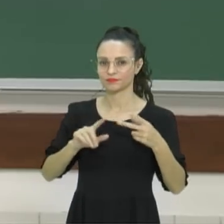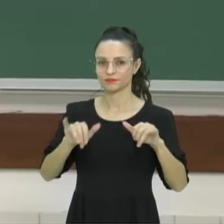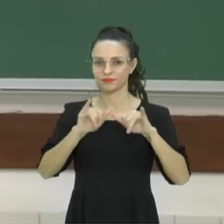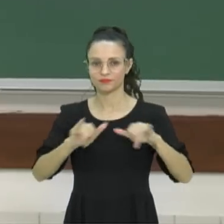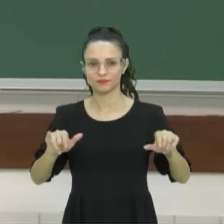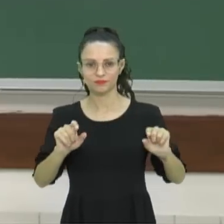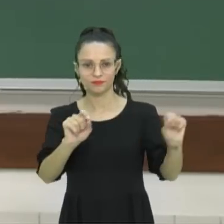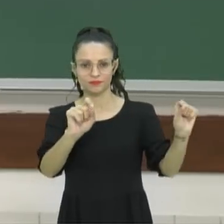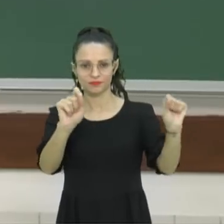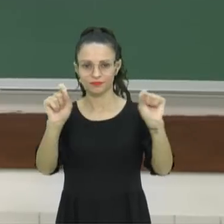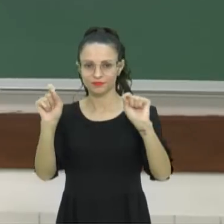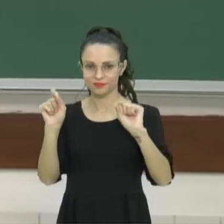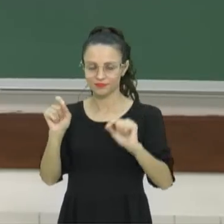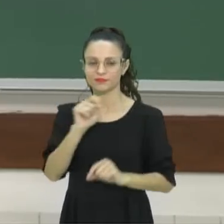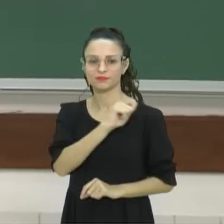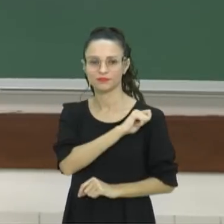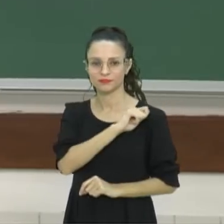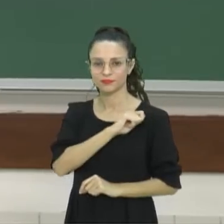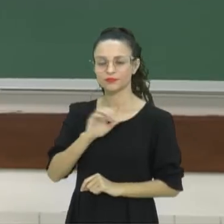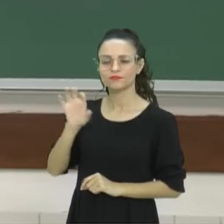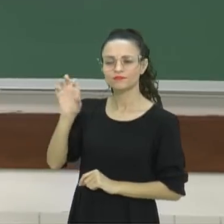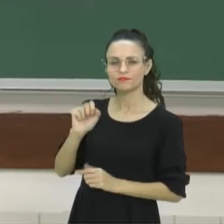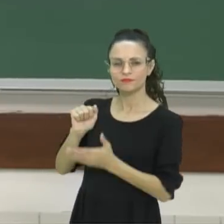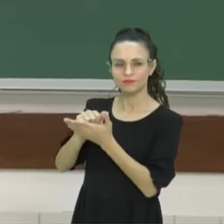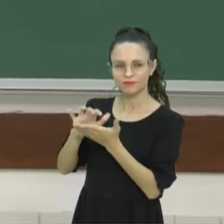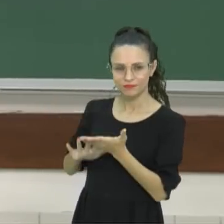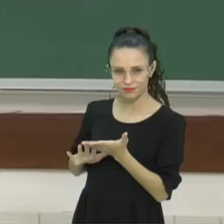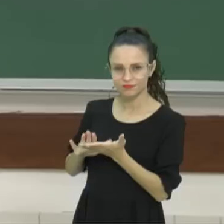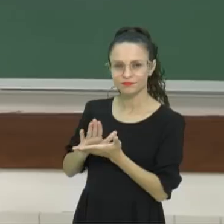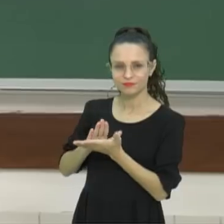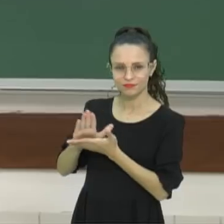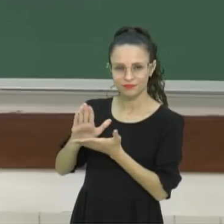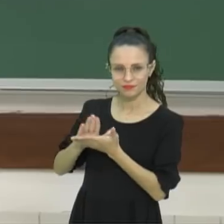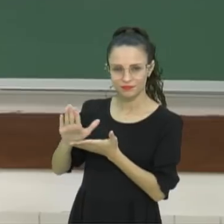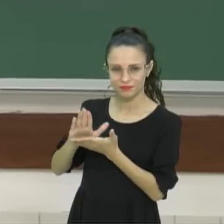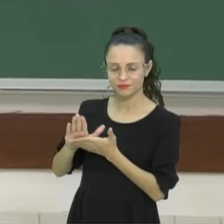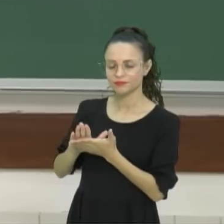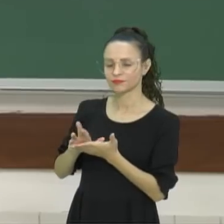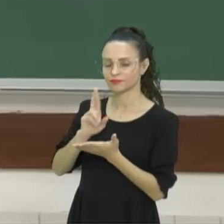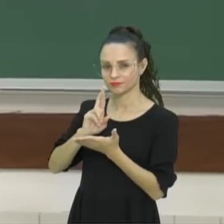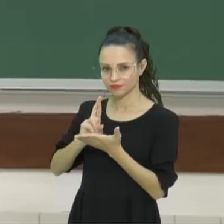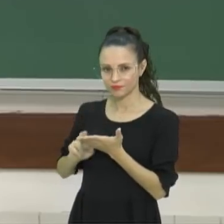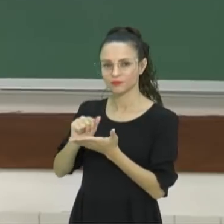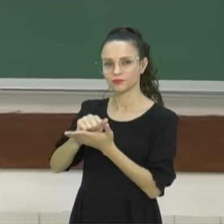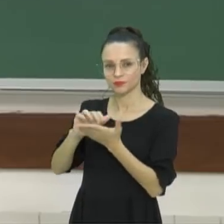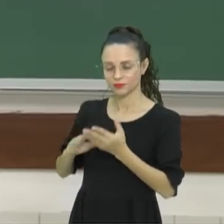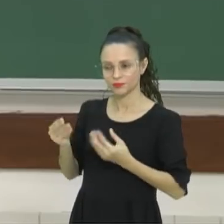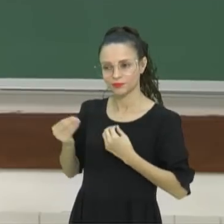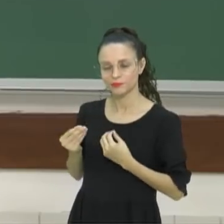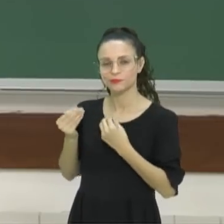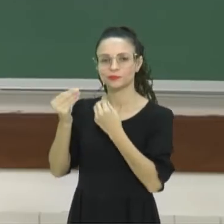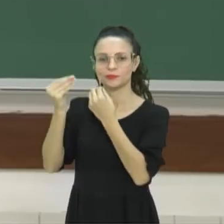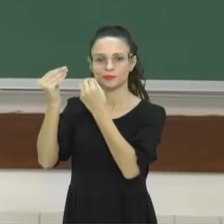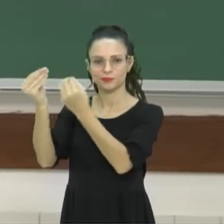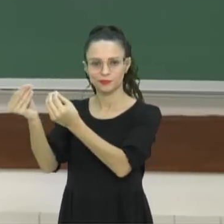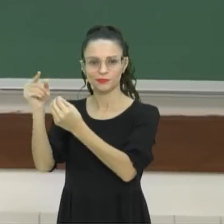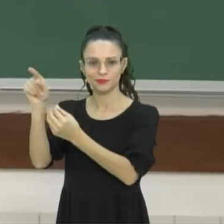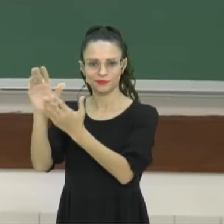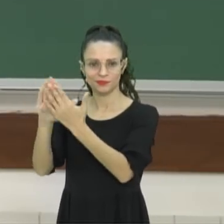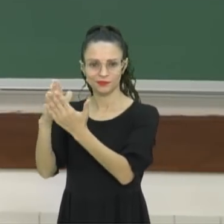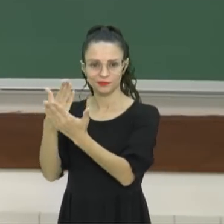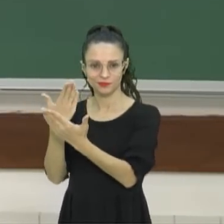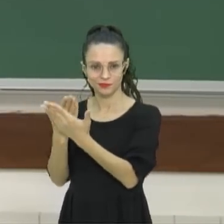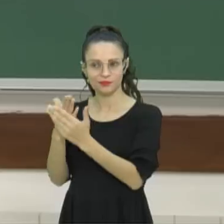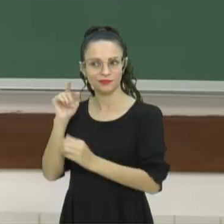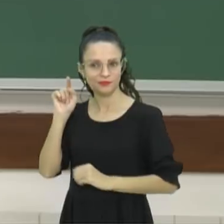os alunos que pegam atividades impressas nas escolas, para que sempre retornem essas atividades para a sua